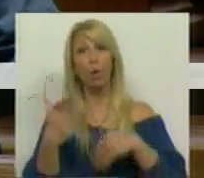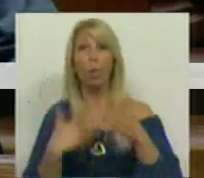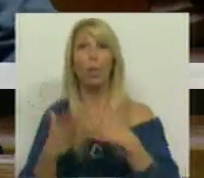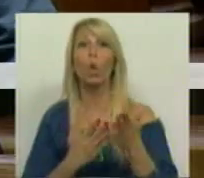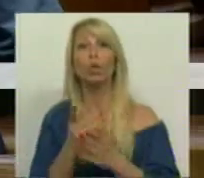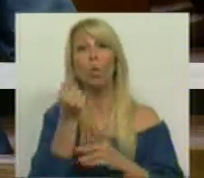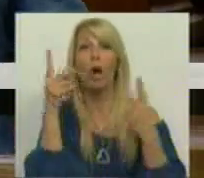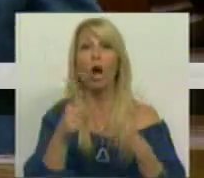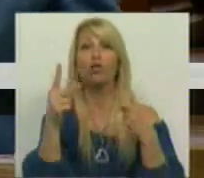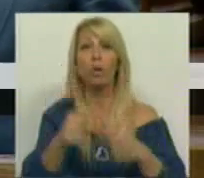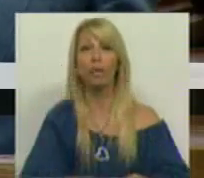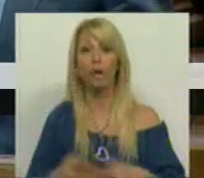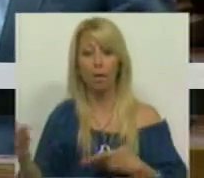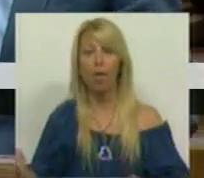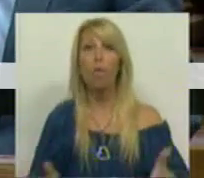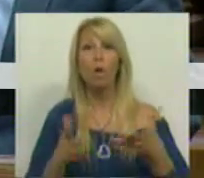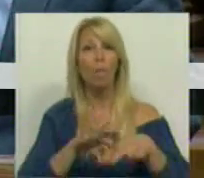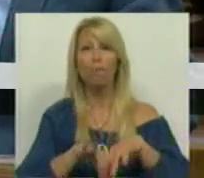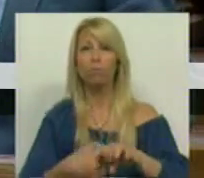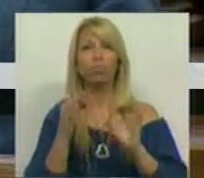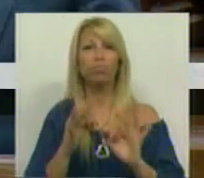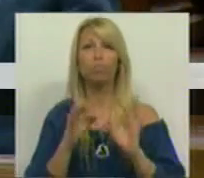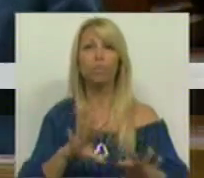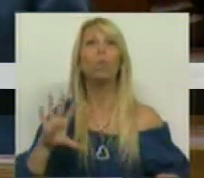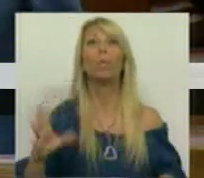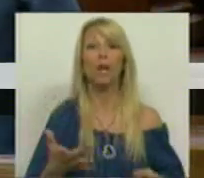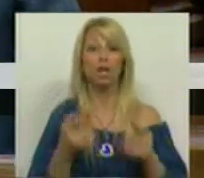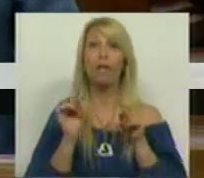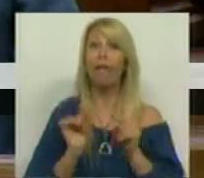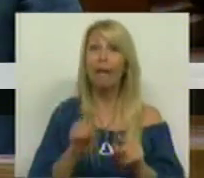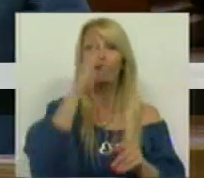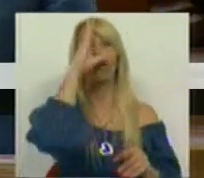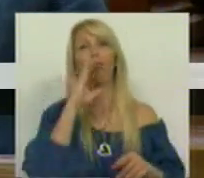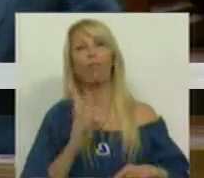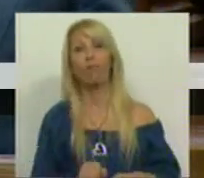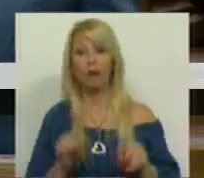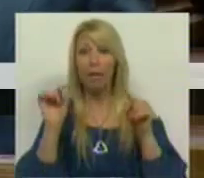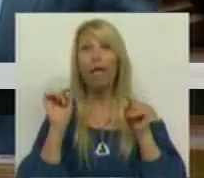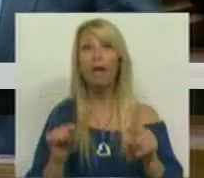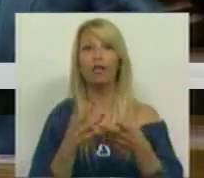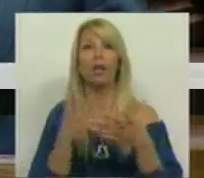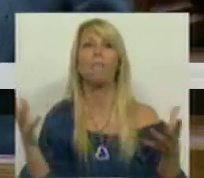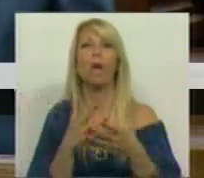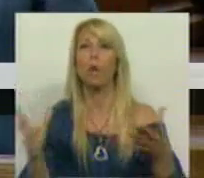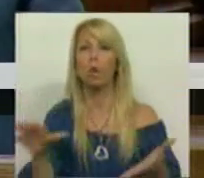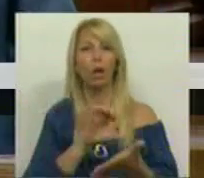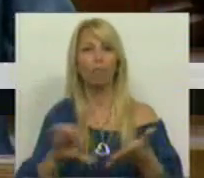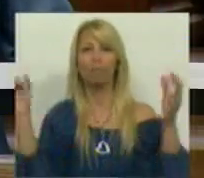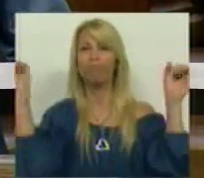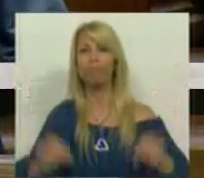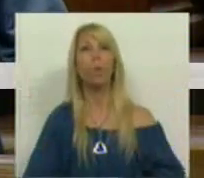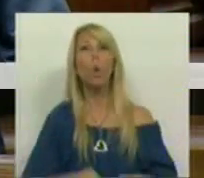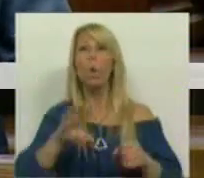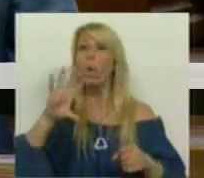continuidade da austeridade, o caminho que está a destruir o país. Ora, este é o Governo, esta é a maioria que desiste do país